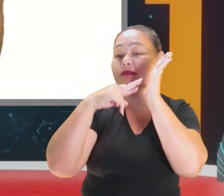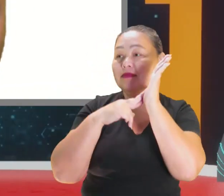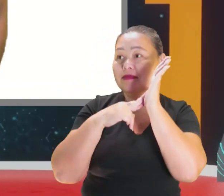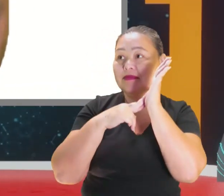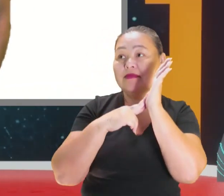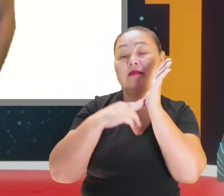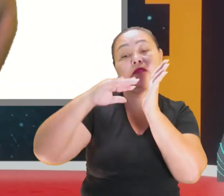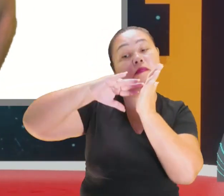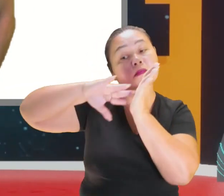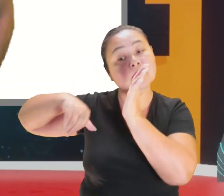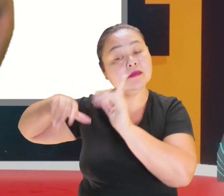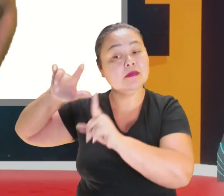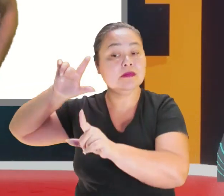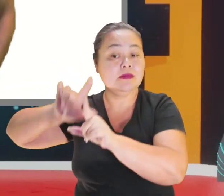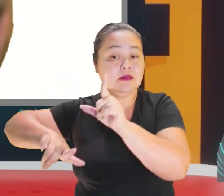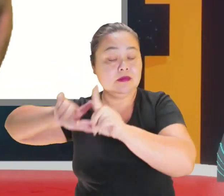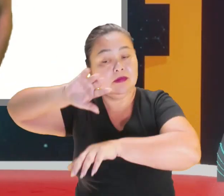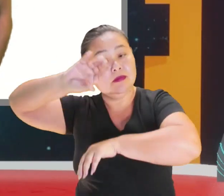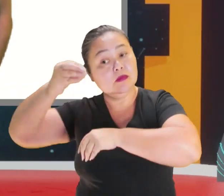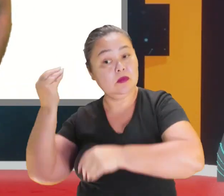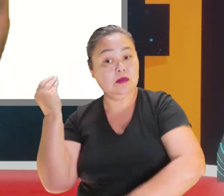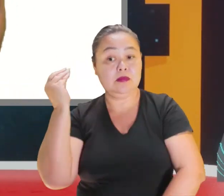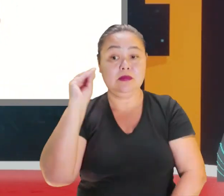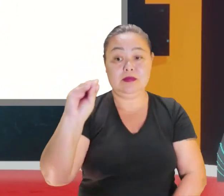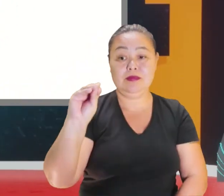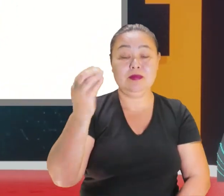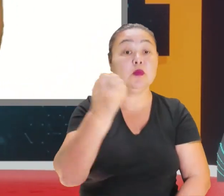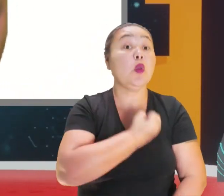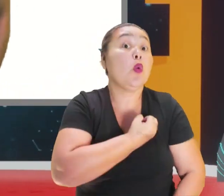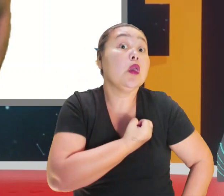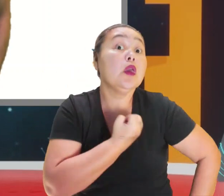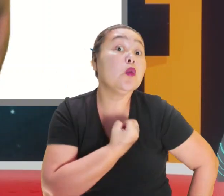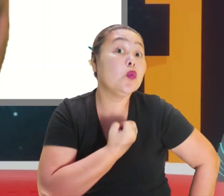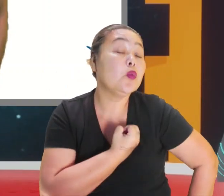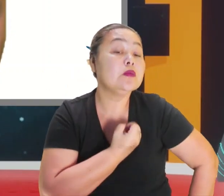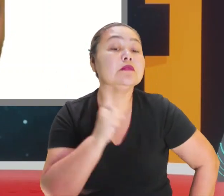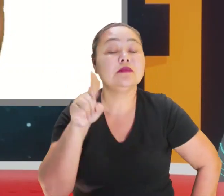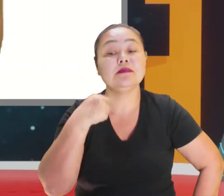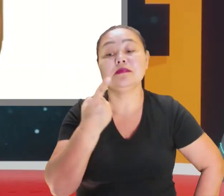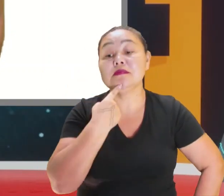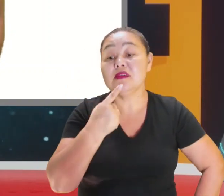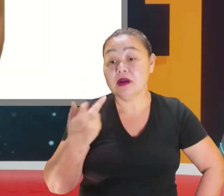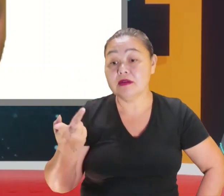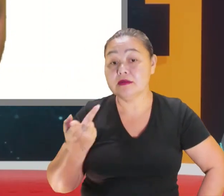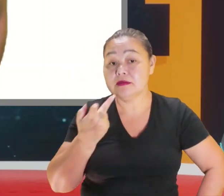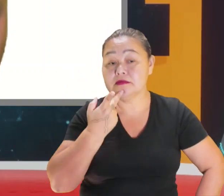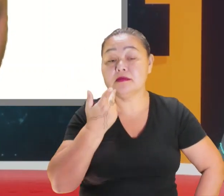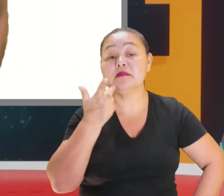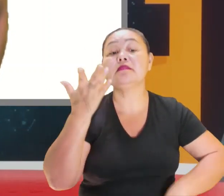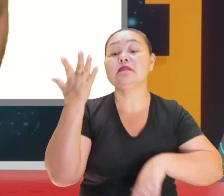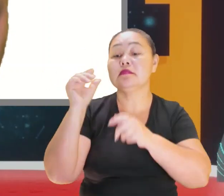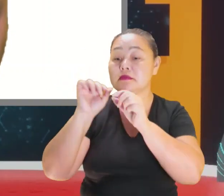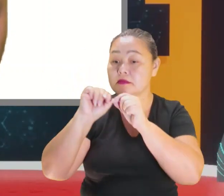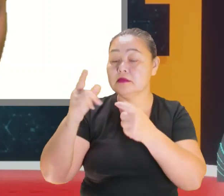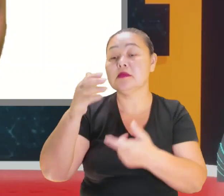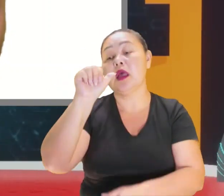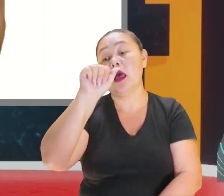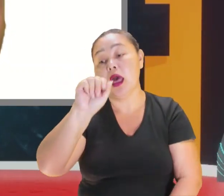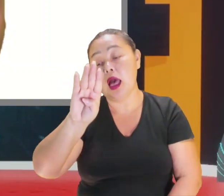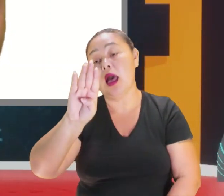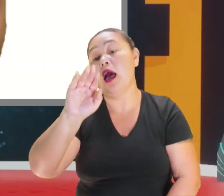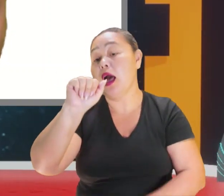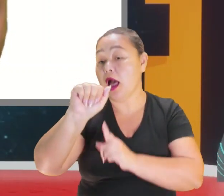né? Retiramos as letras, colocamos os números. Mas que números? O exercício vai fornecer. Isso. O exercício vai dizer o A